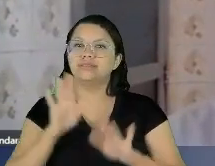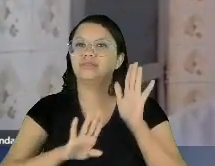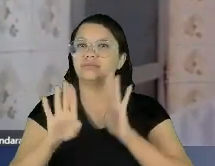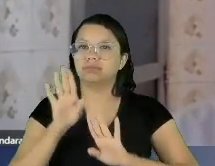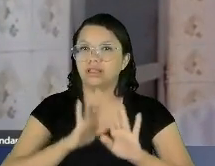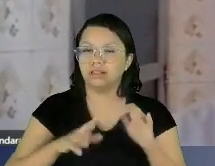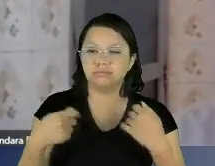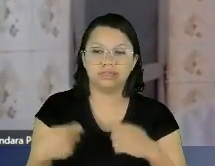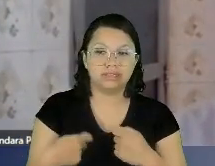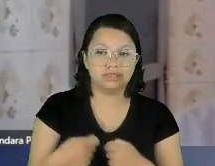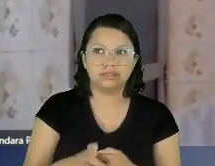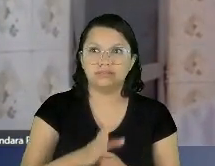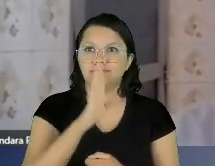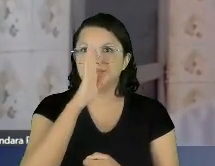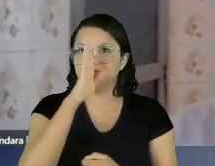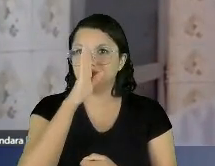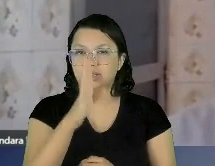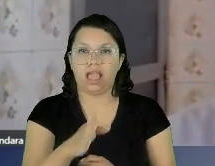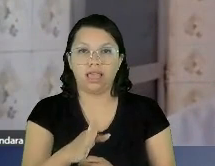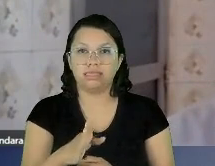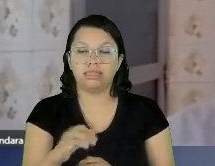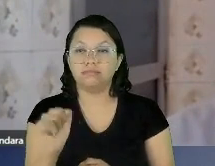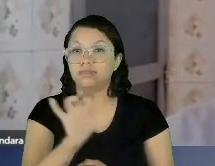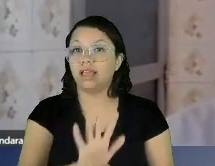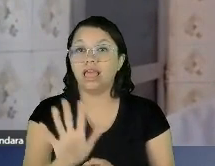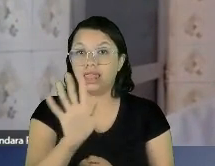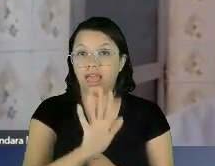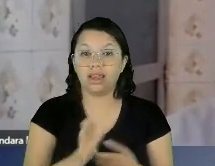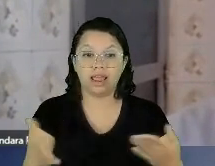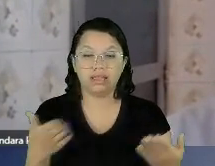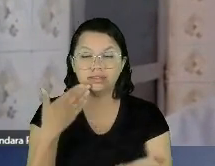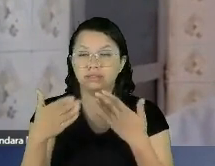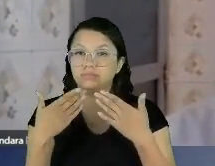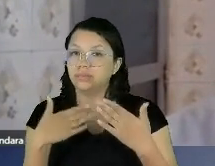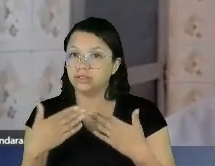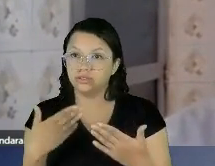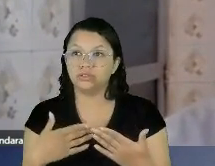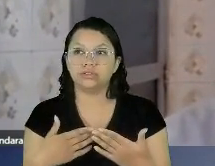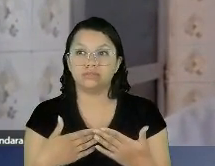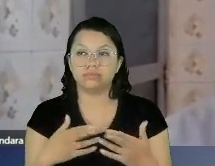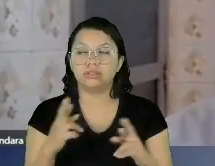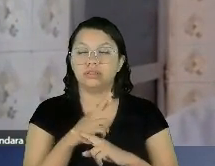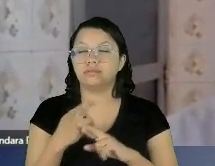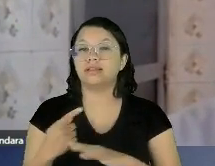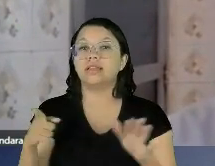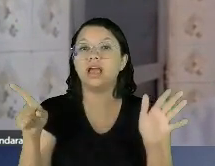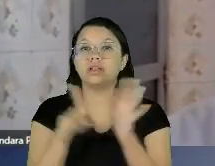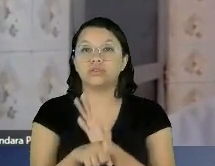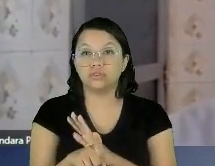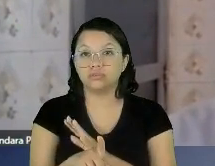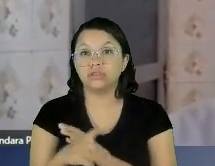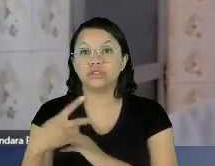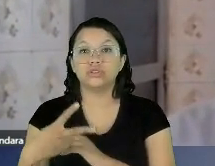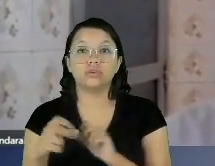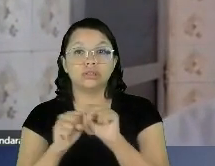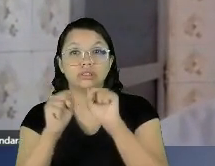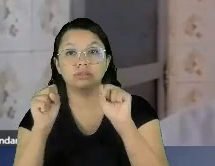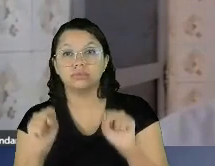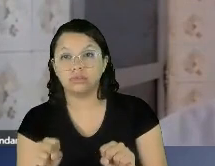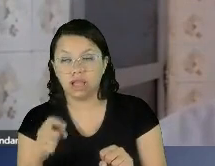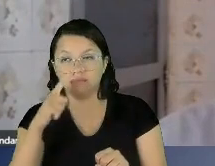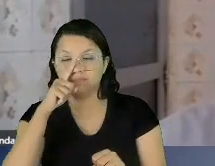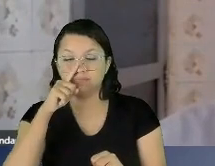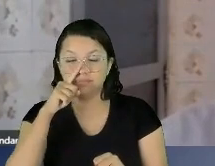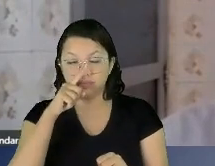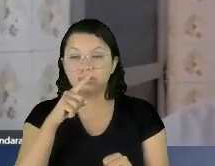acho que a gente precisa ter esses cuidados e precisa ser muito franca e aberta a esse debate, a enfrentar essas questões, para esses dois